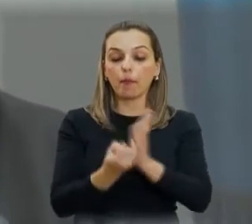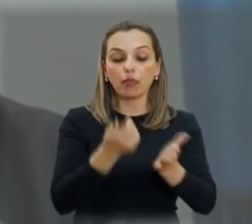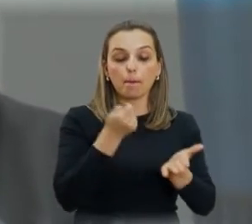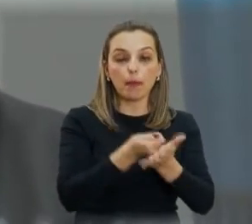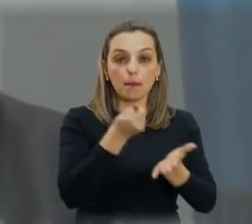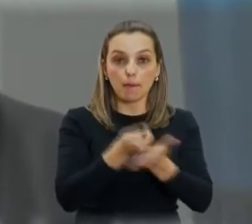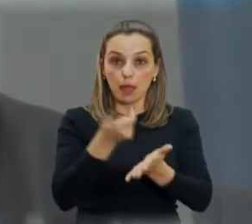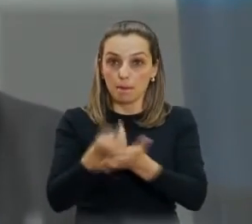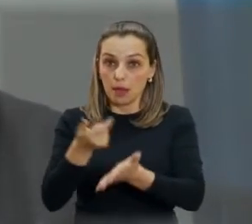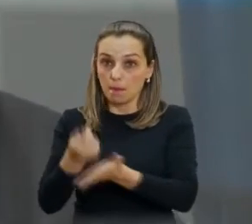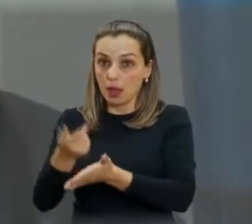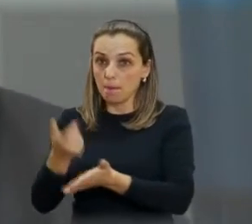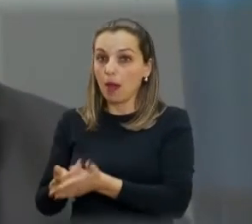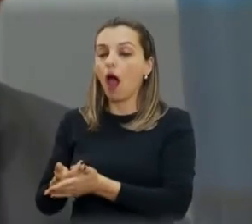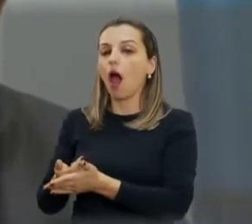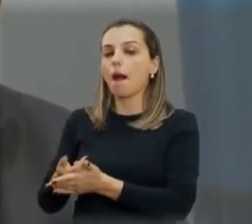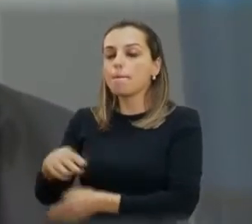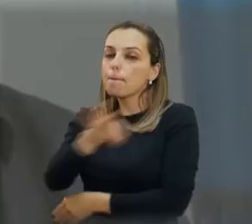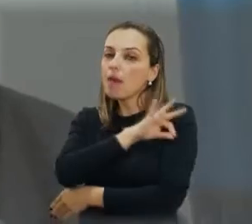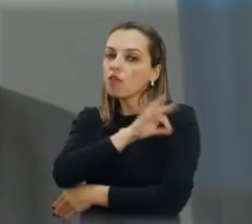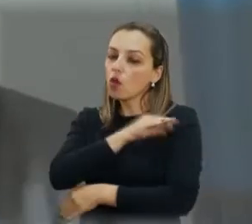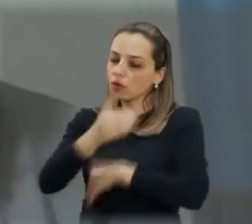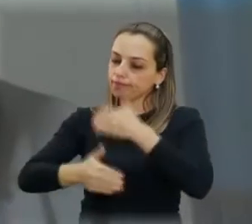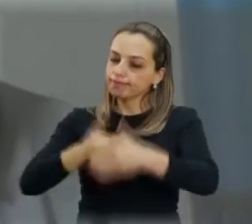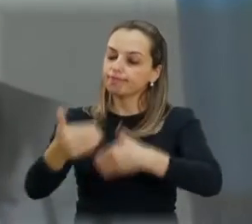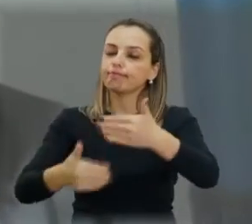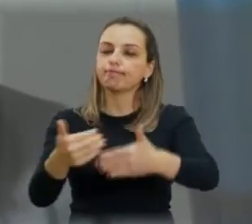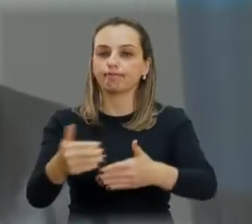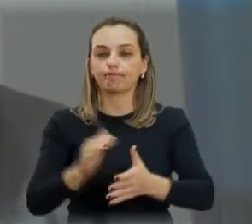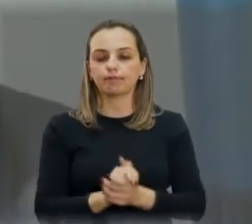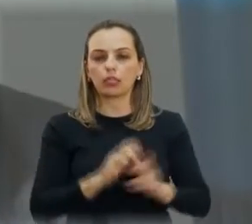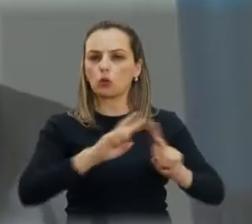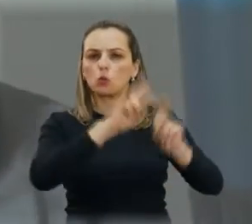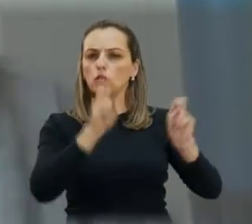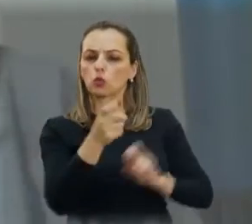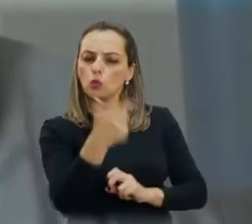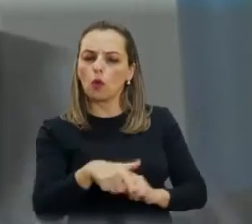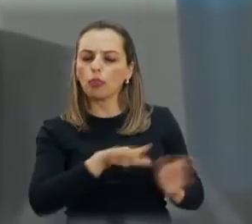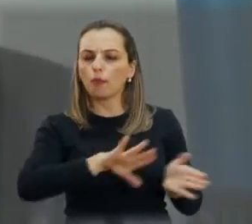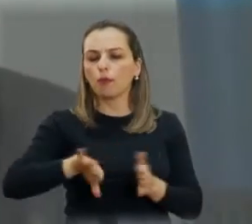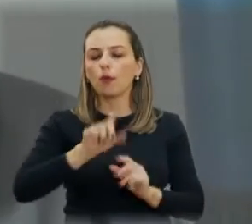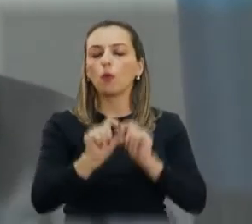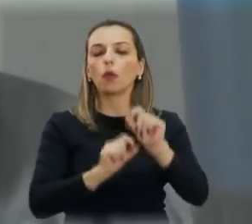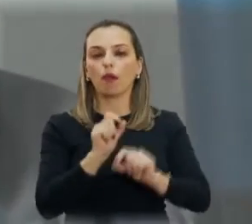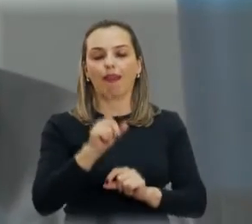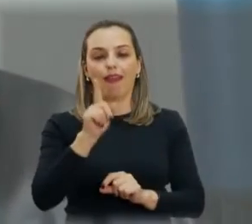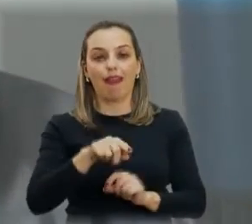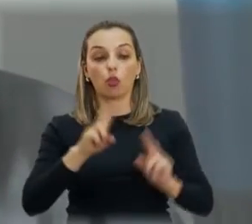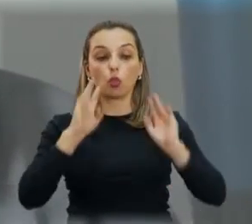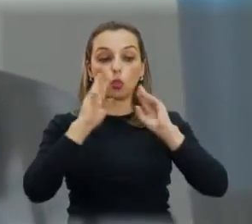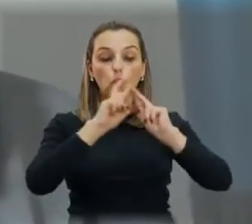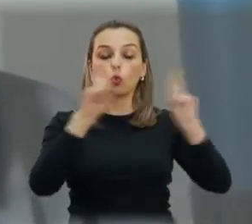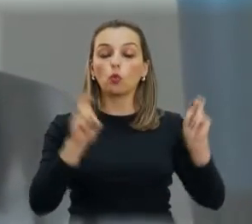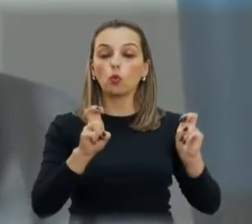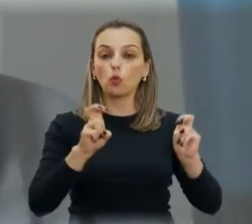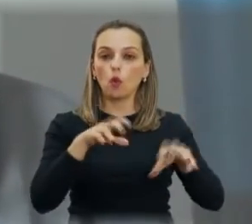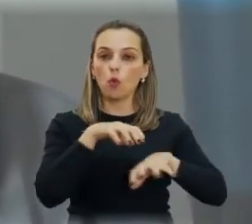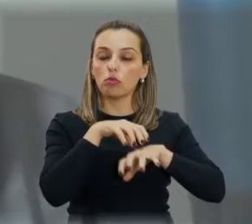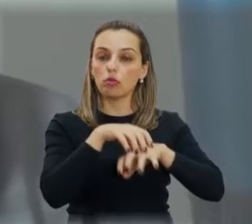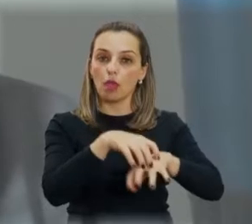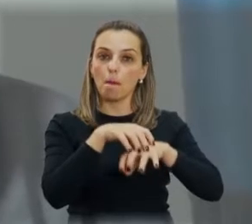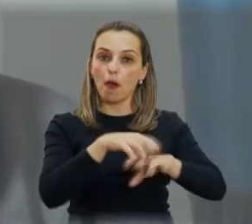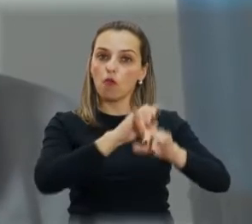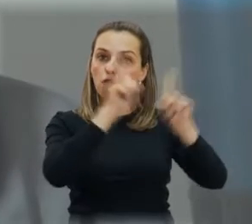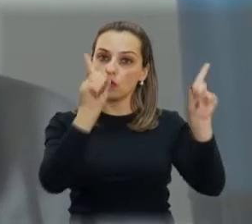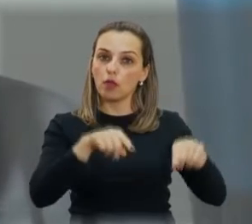impostos que a máquina gira. Outro assunto que nós gostaríamos de colocar é o que se refere ao transporte de